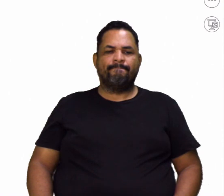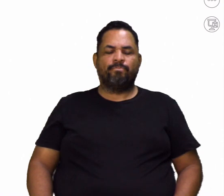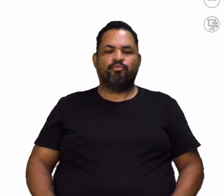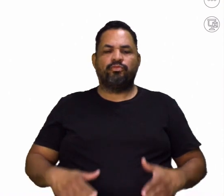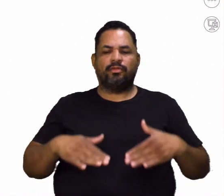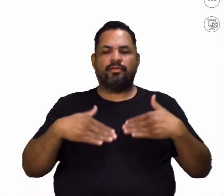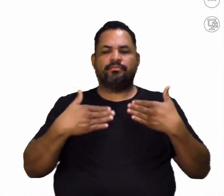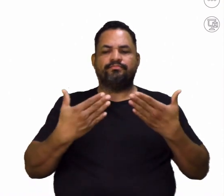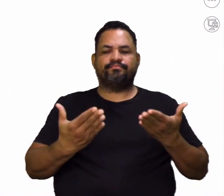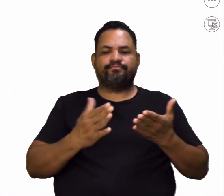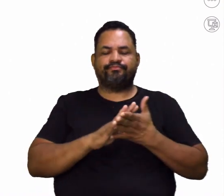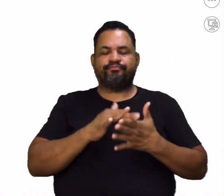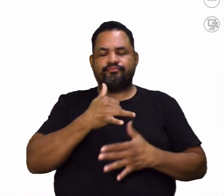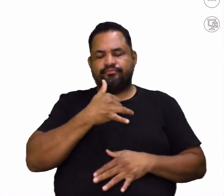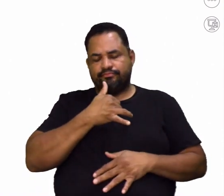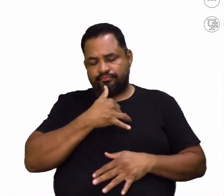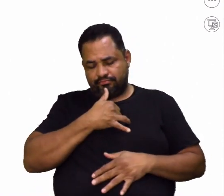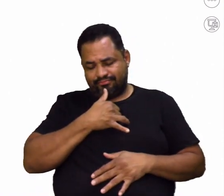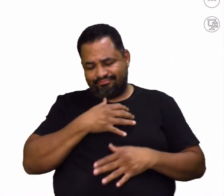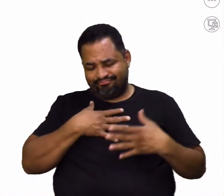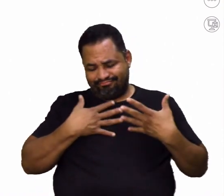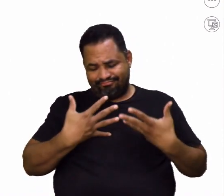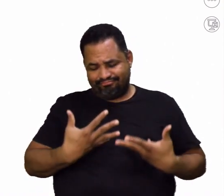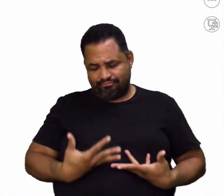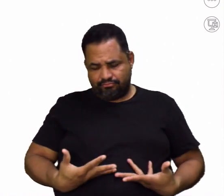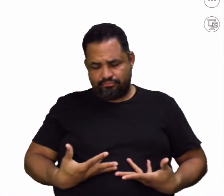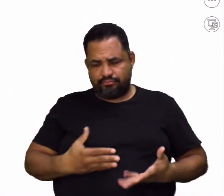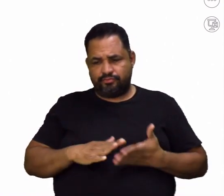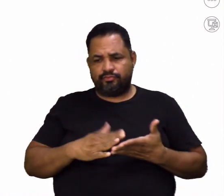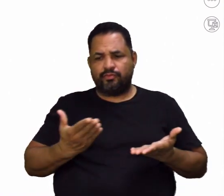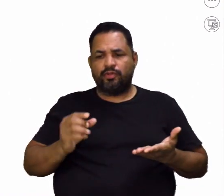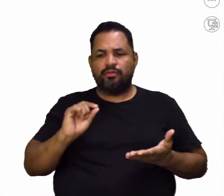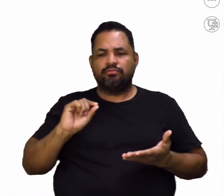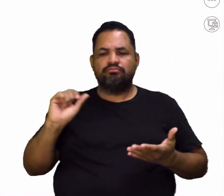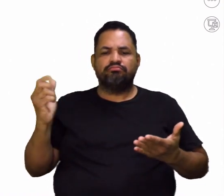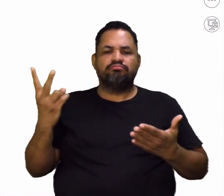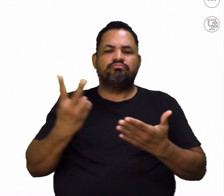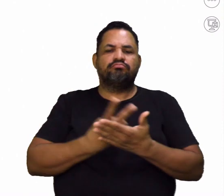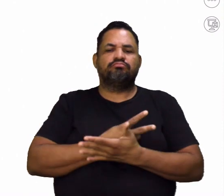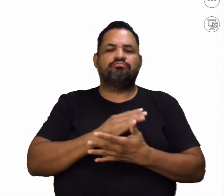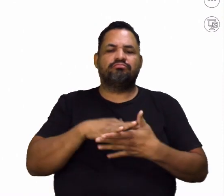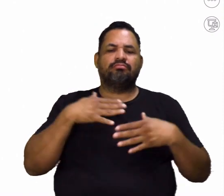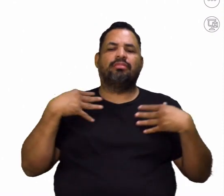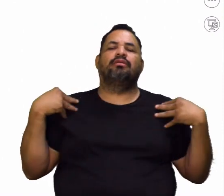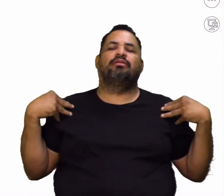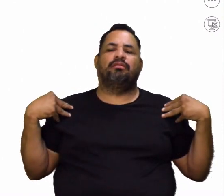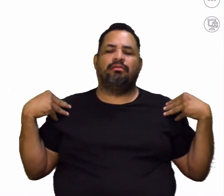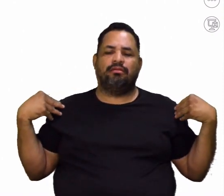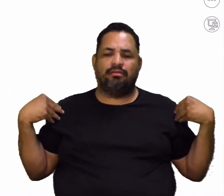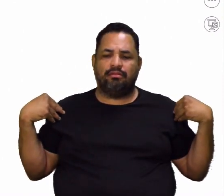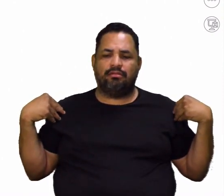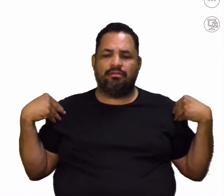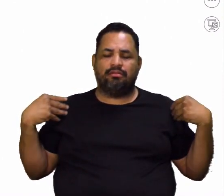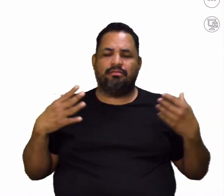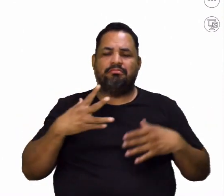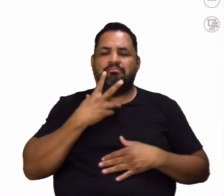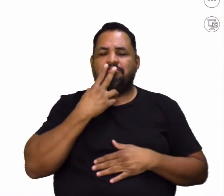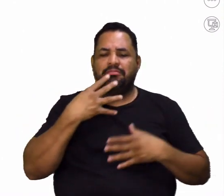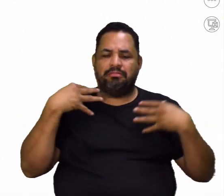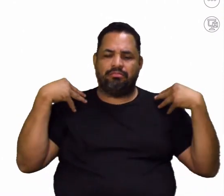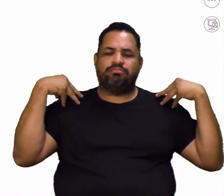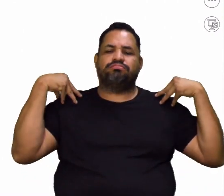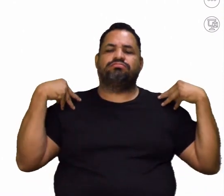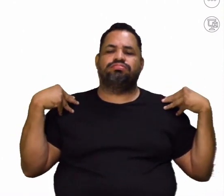quando você tá triste desanimado a primeira coisa que faz é você deixar cair que você tá levando